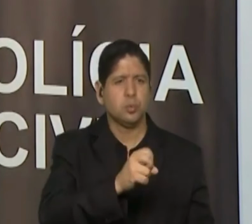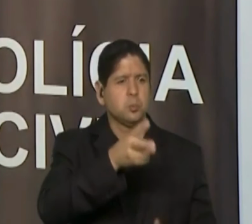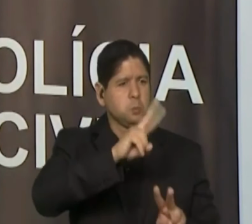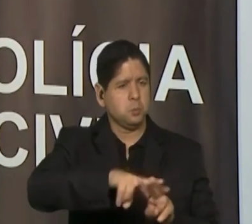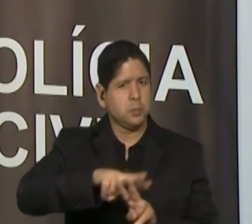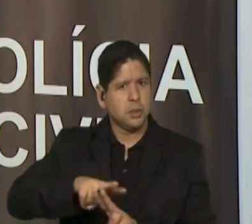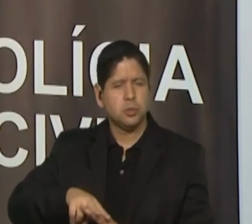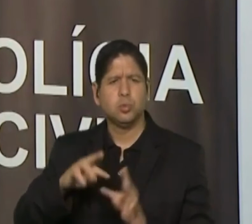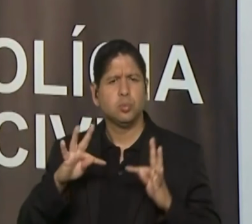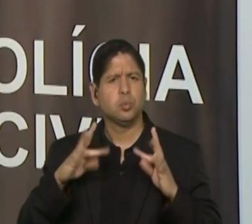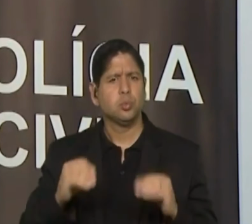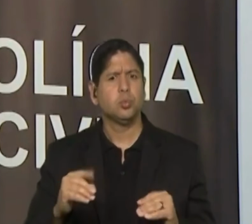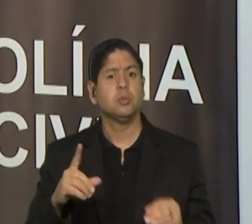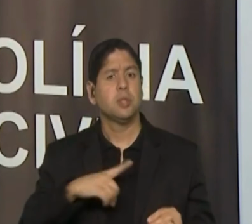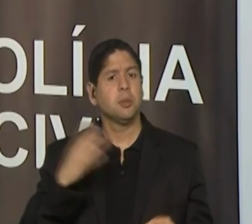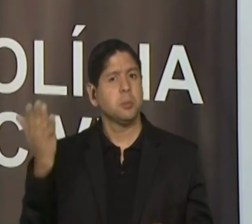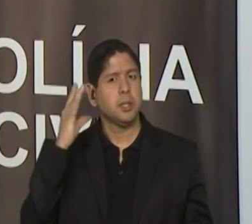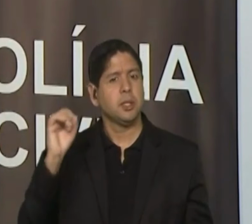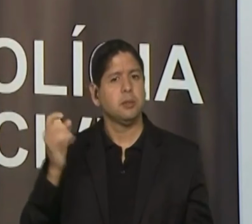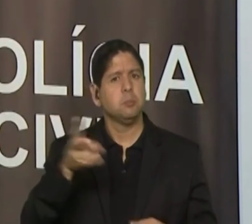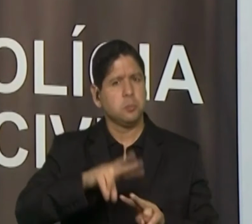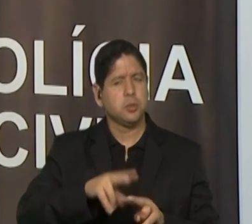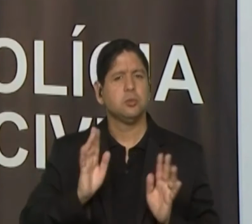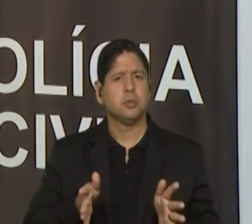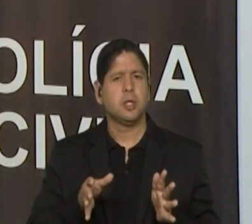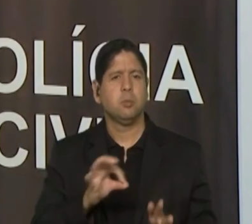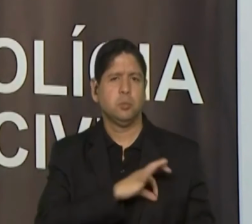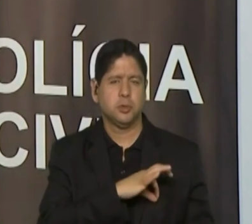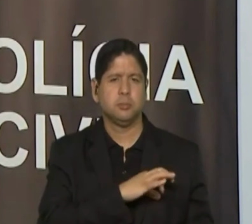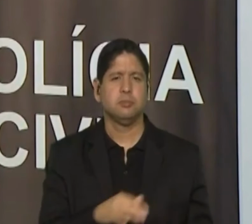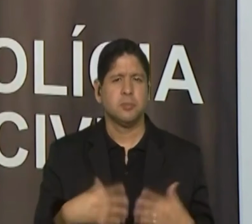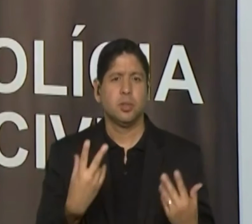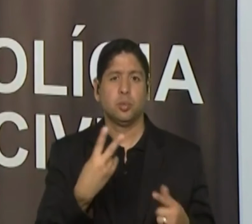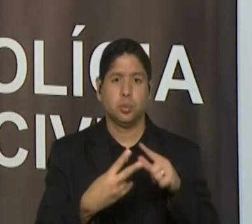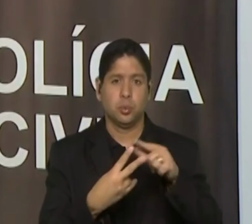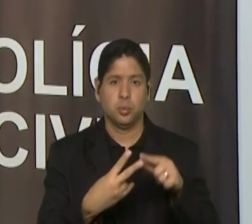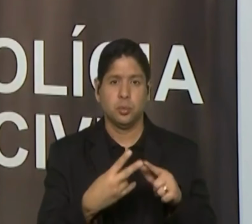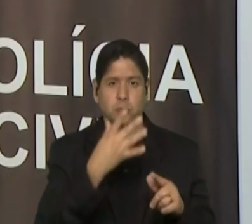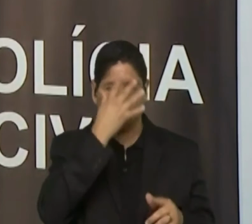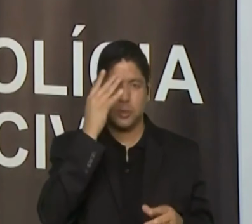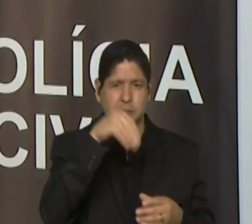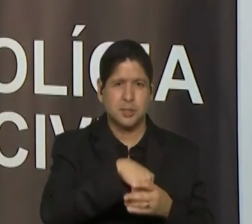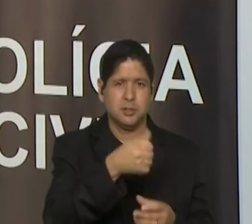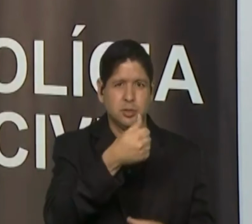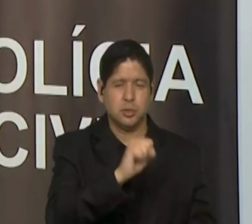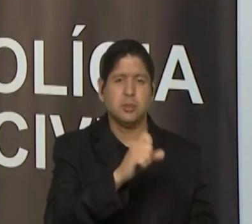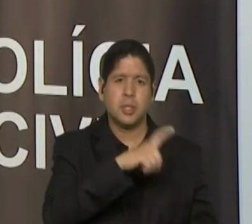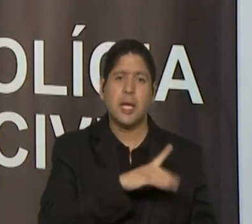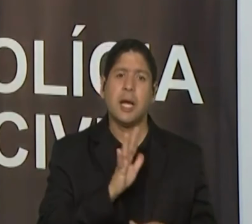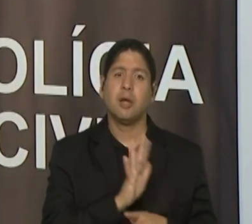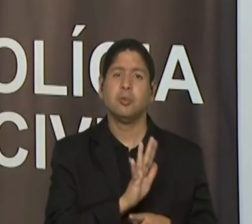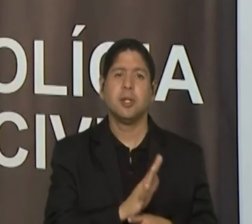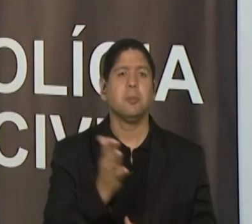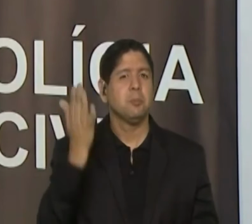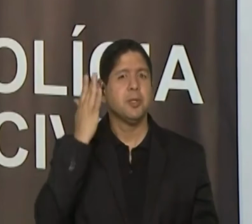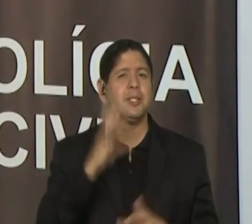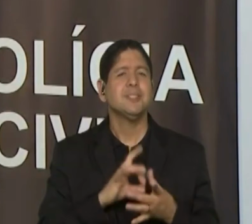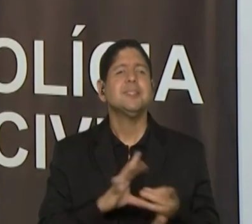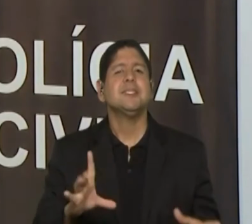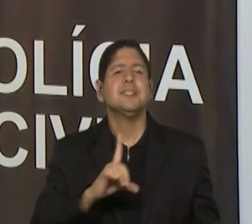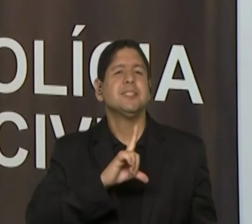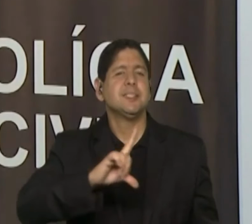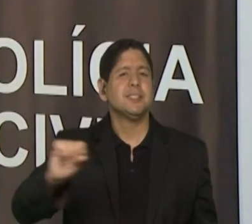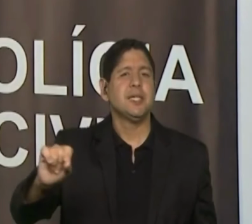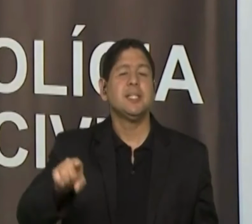presos, todos eles tinham passagem pela polícia. Dois desses presos foram beneficiados pela saidinha